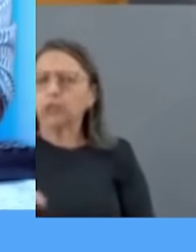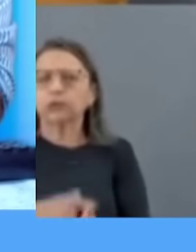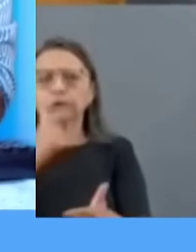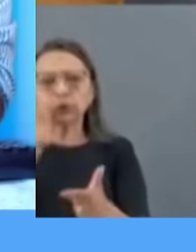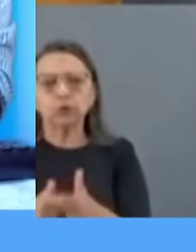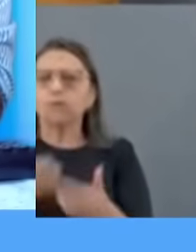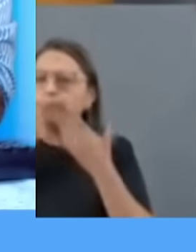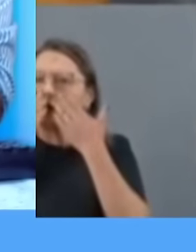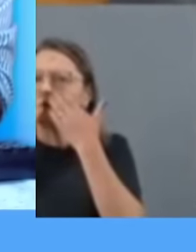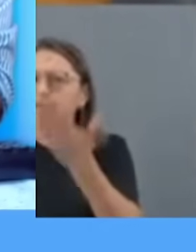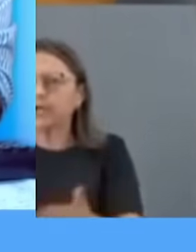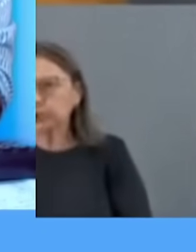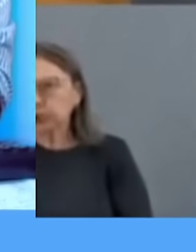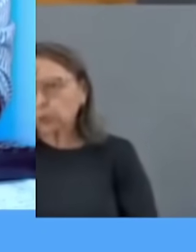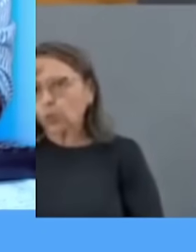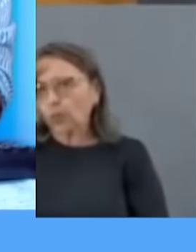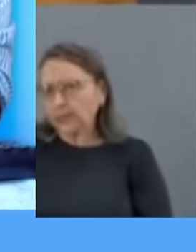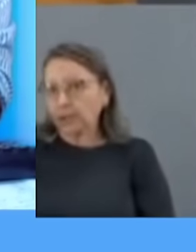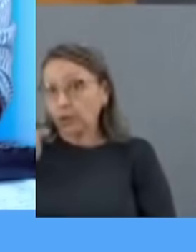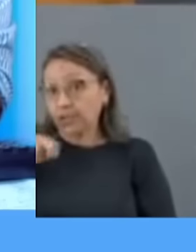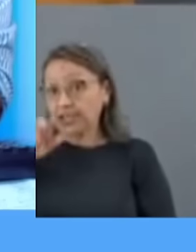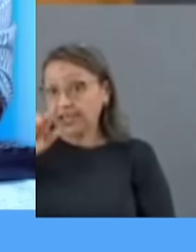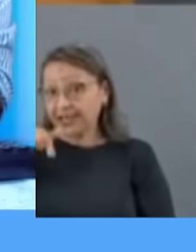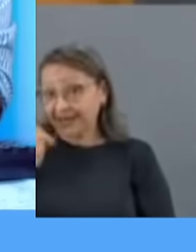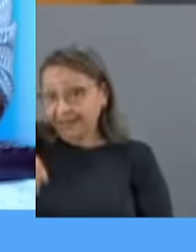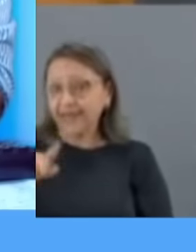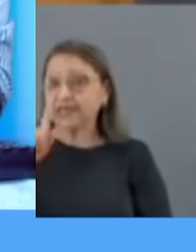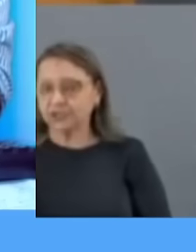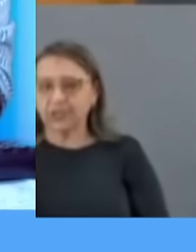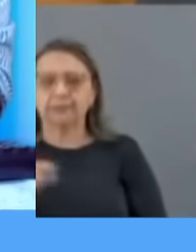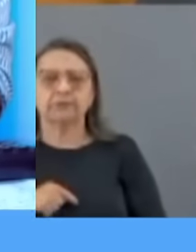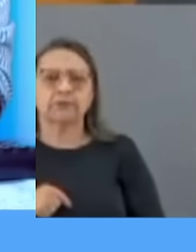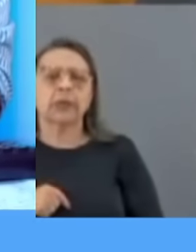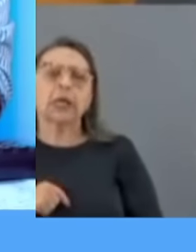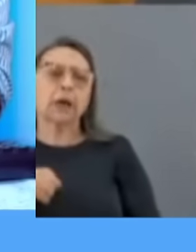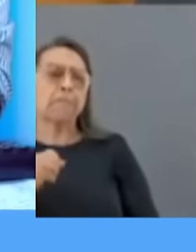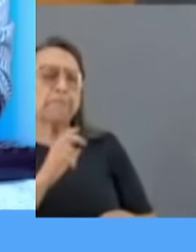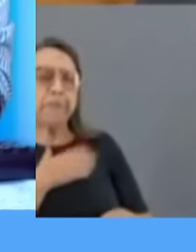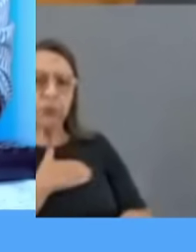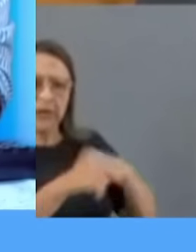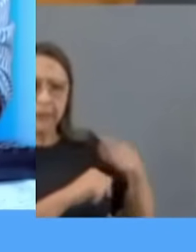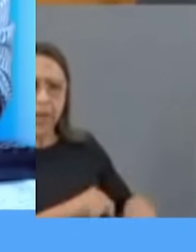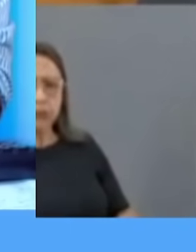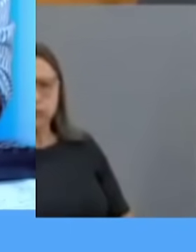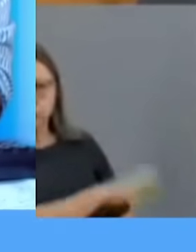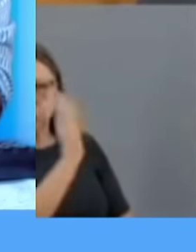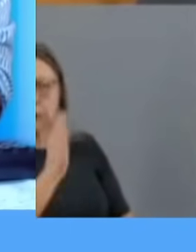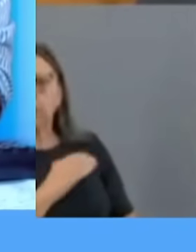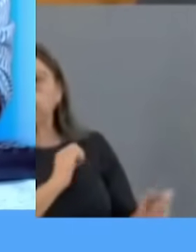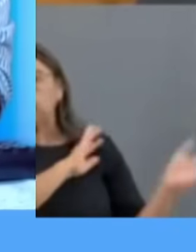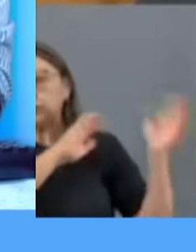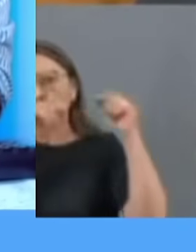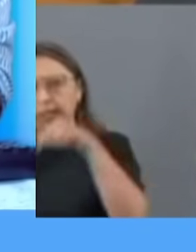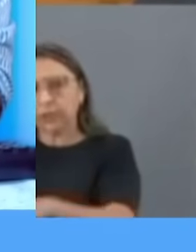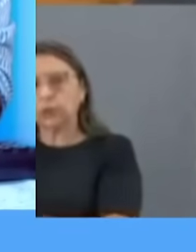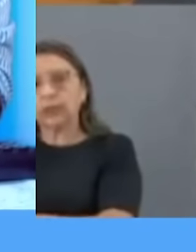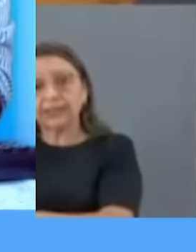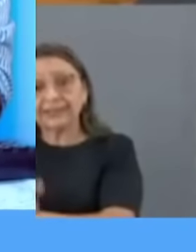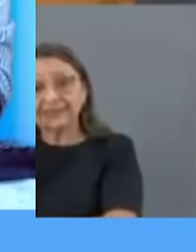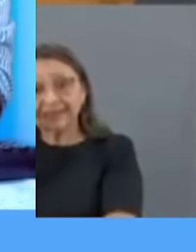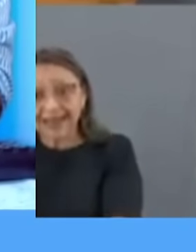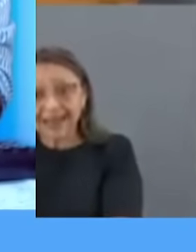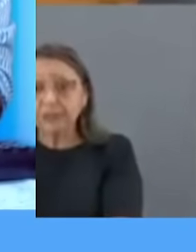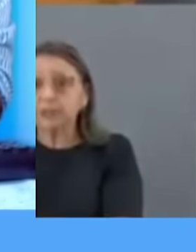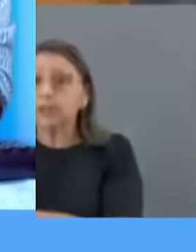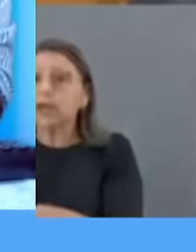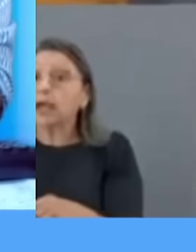ao QG. Ele escreveu isso para o Casimiro. Saí do plantão e vim direto para cá. Estou desde 7 horas, está chegando muita